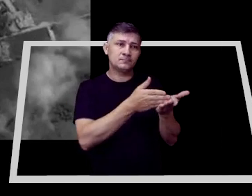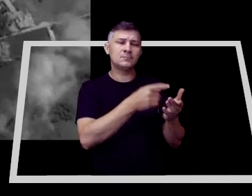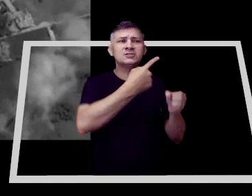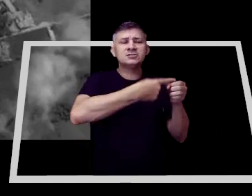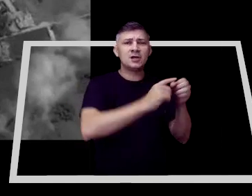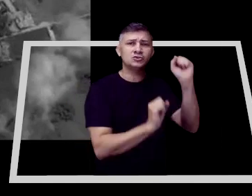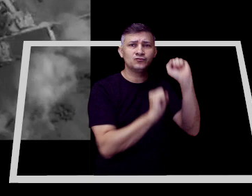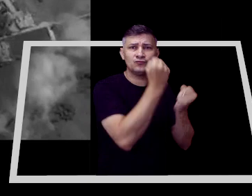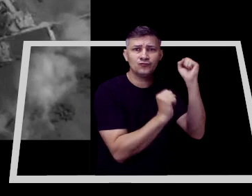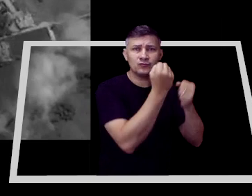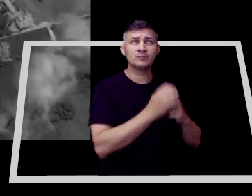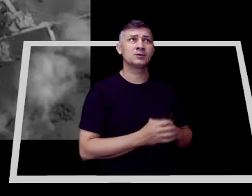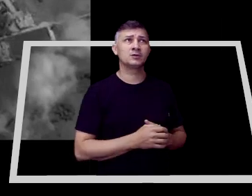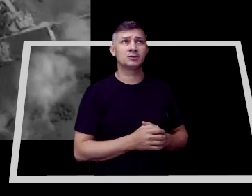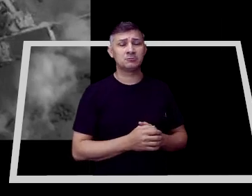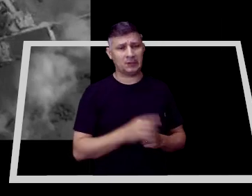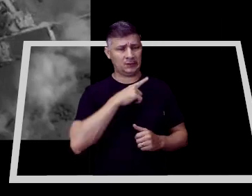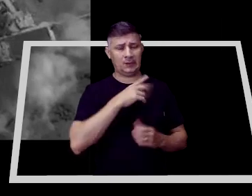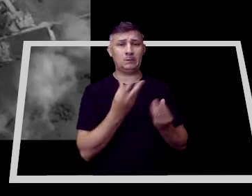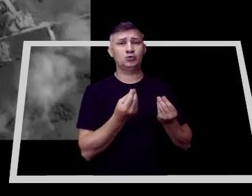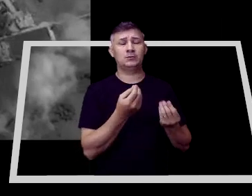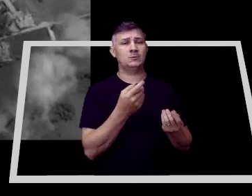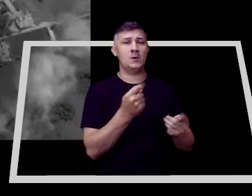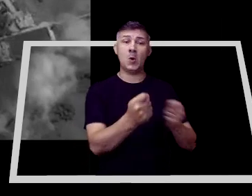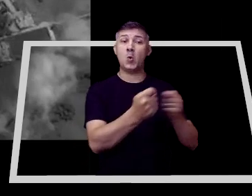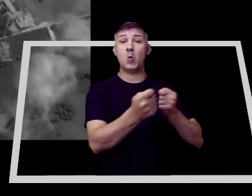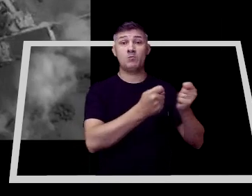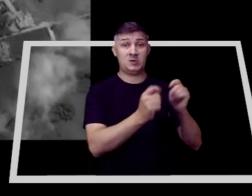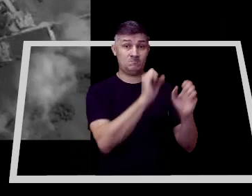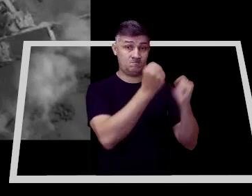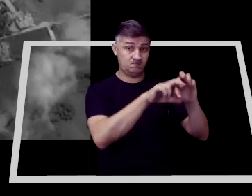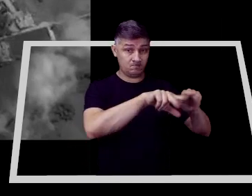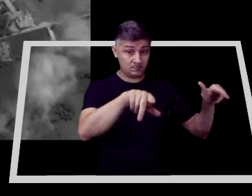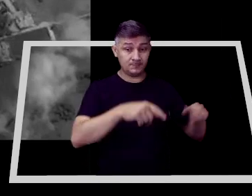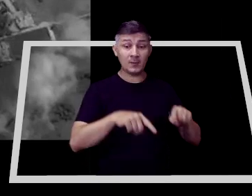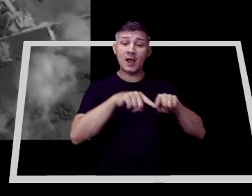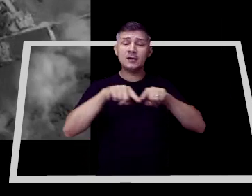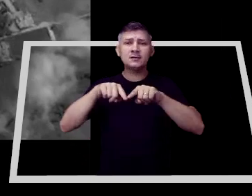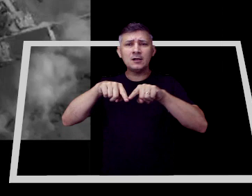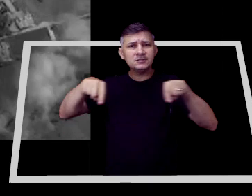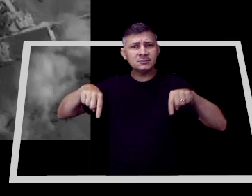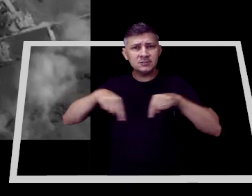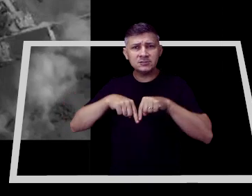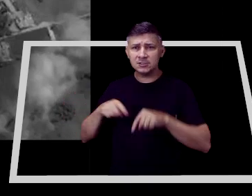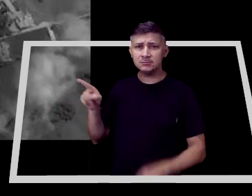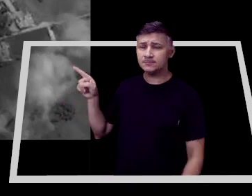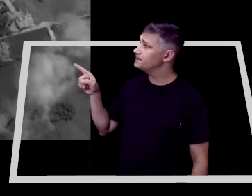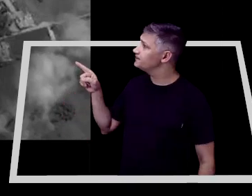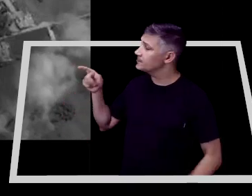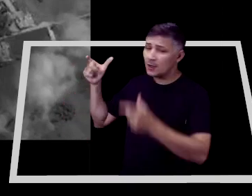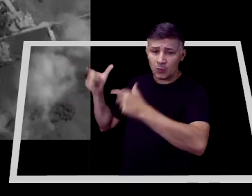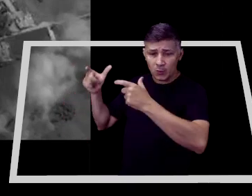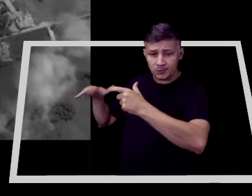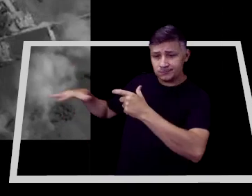cidade fabril, de uma intensa economia. E o lote, ele